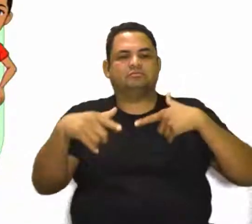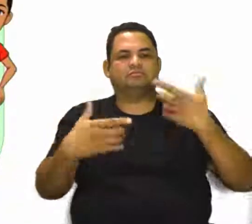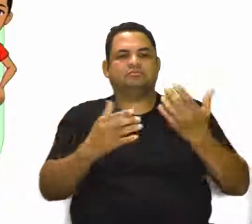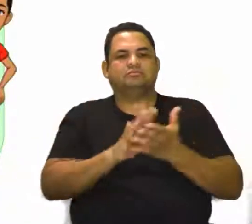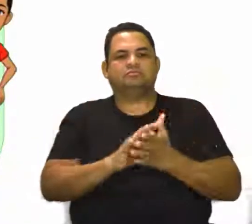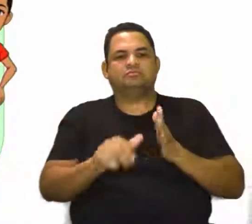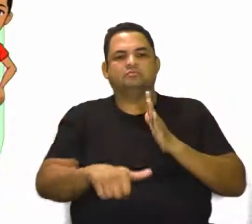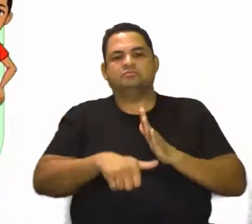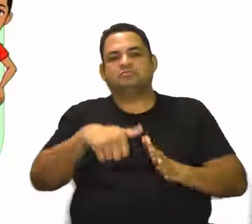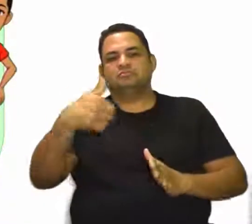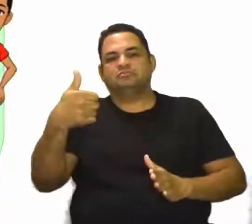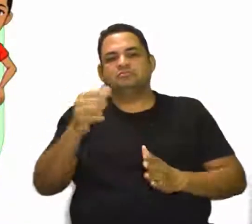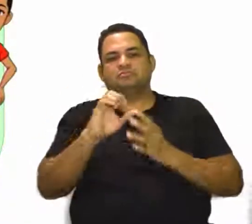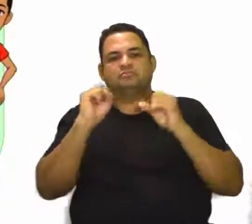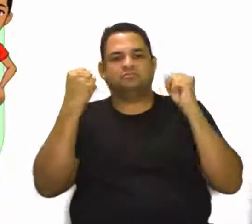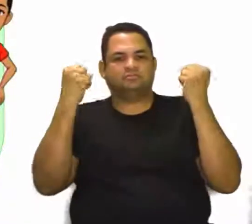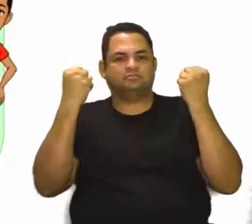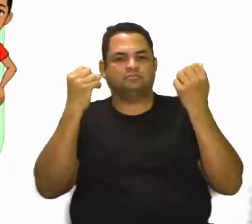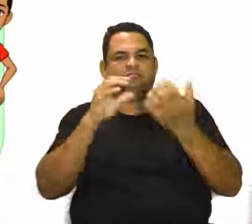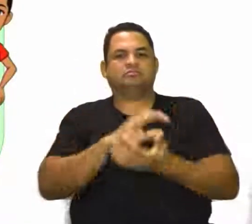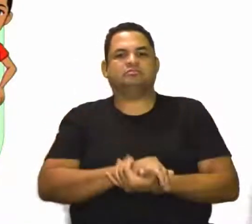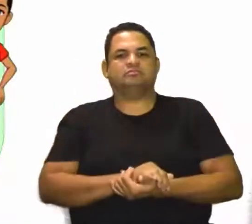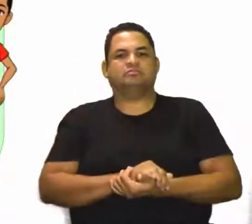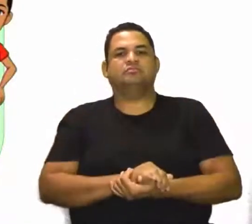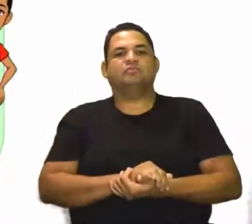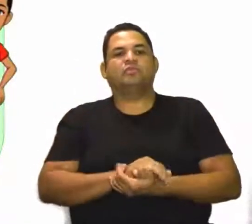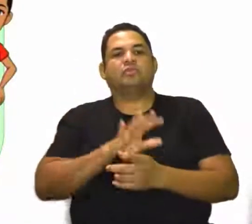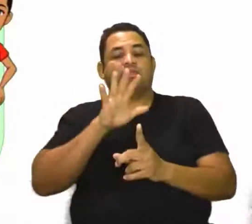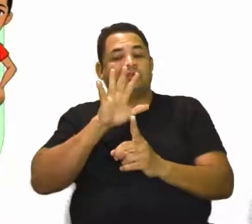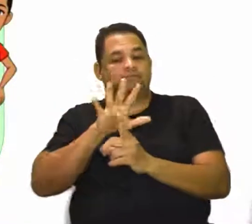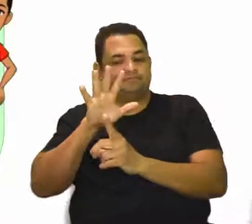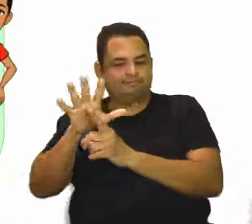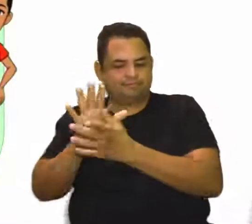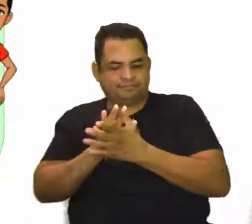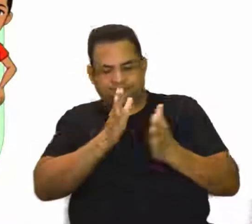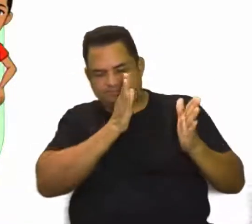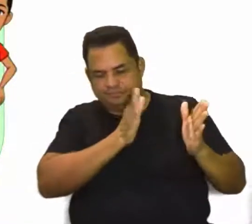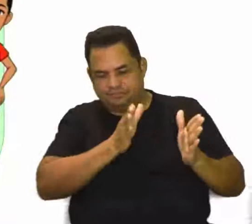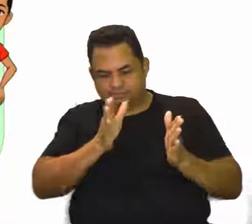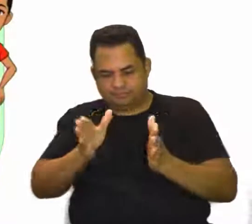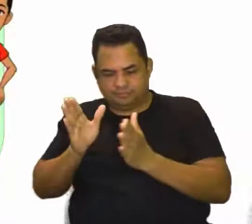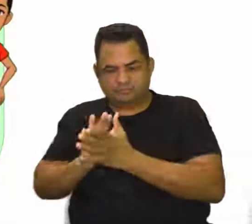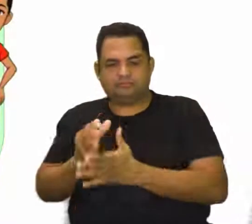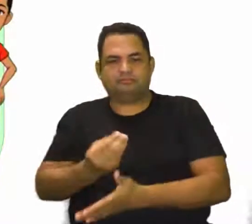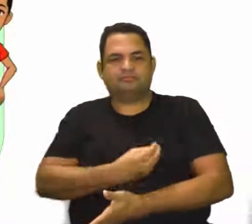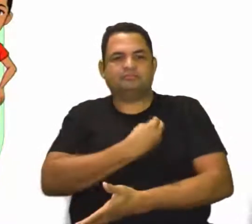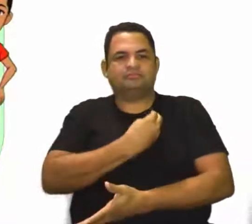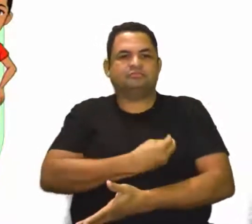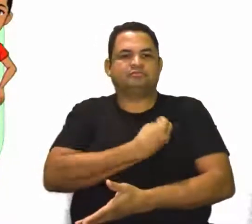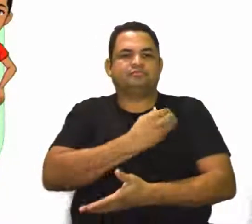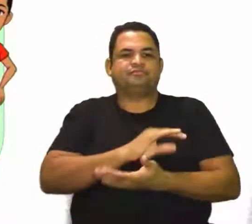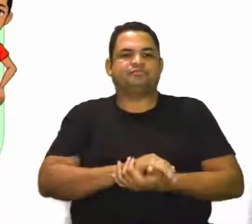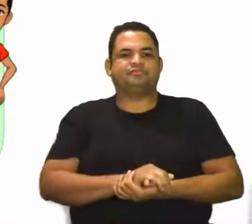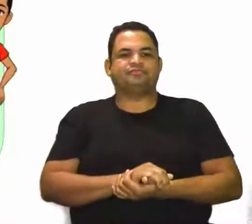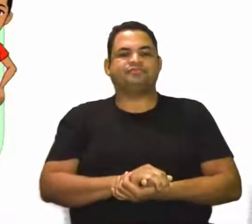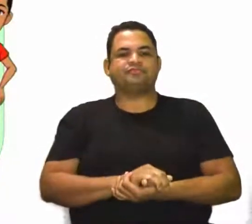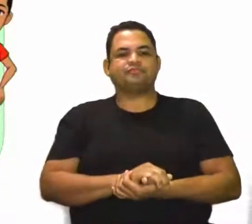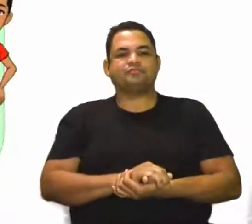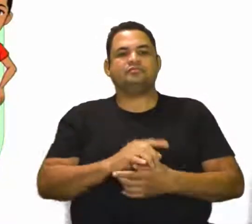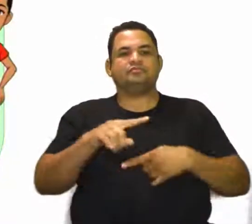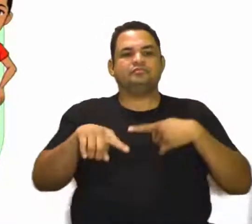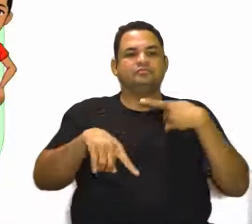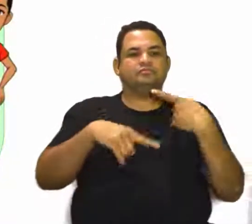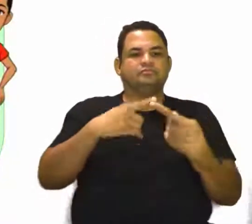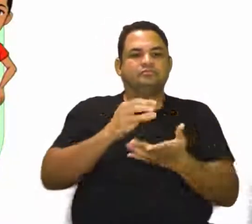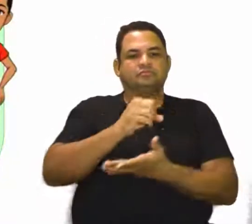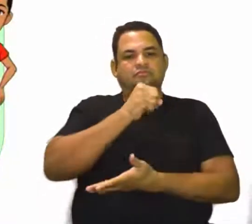A primeira aula aí sobre atividade física e seus efeitos na fase da vida, né, professora Iris? Sim, depois nós